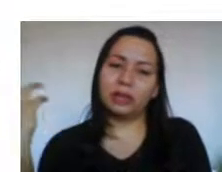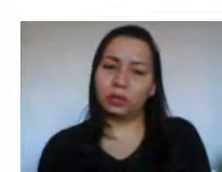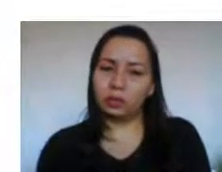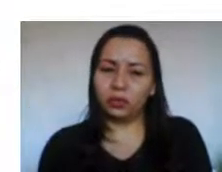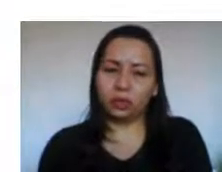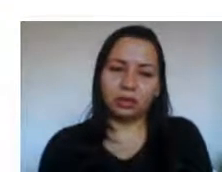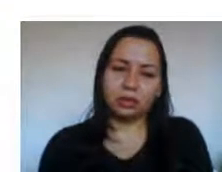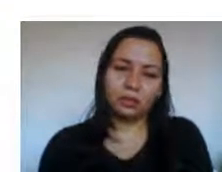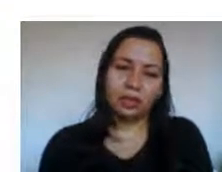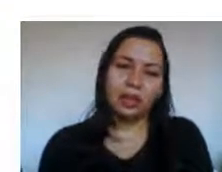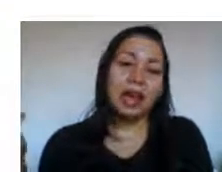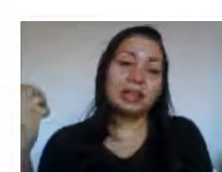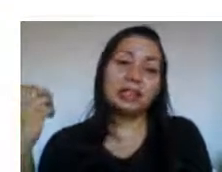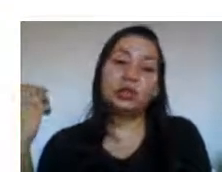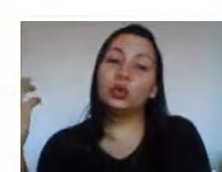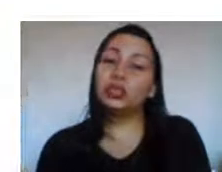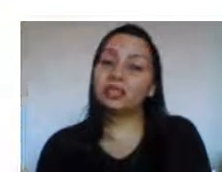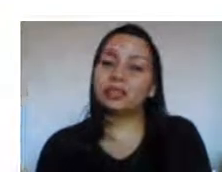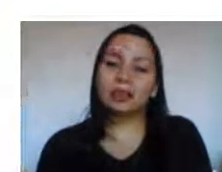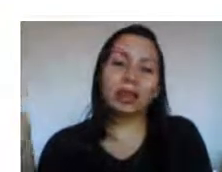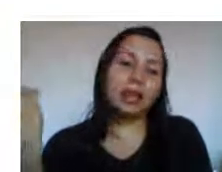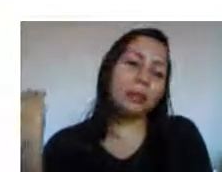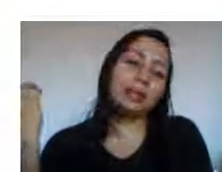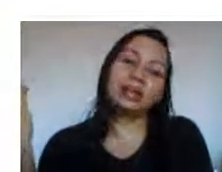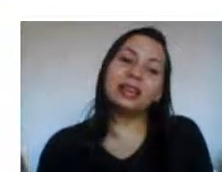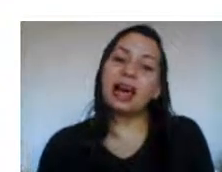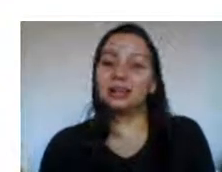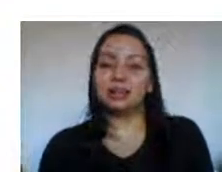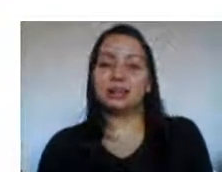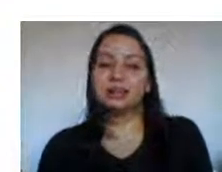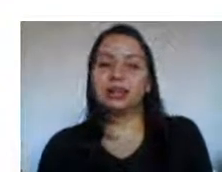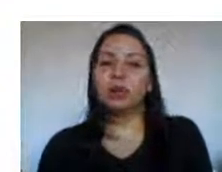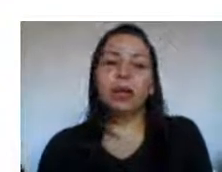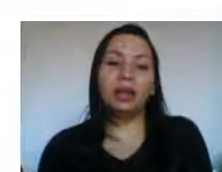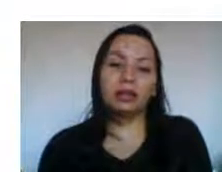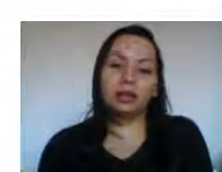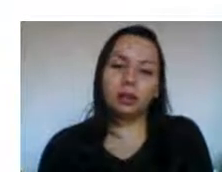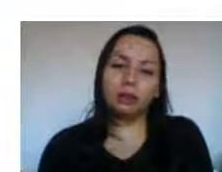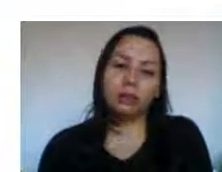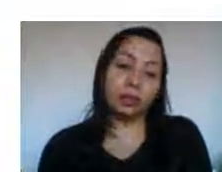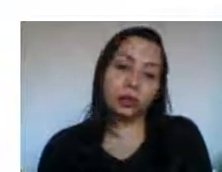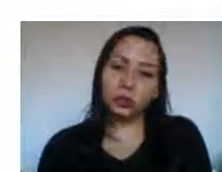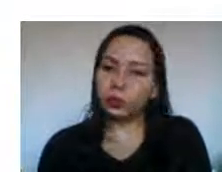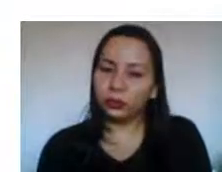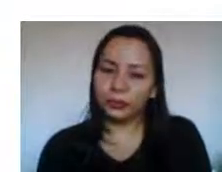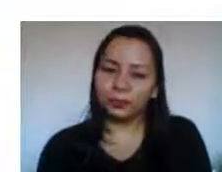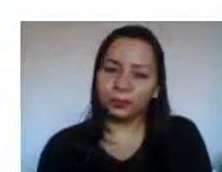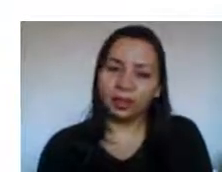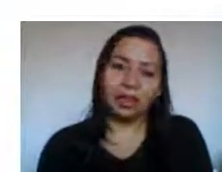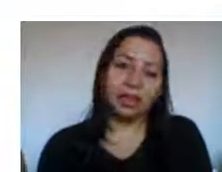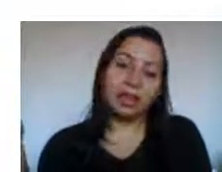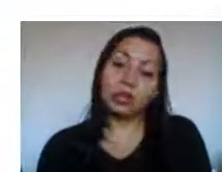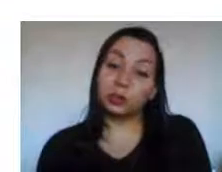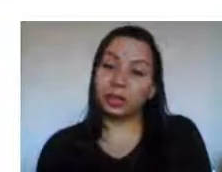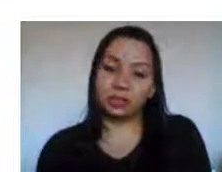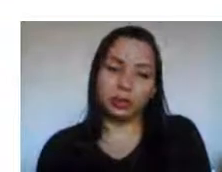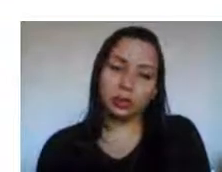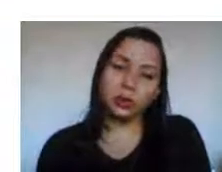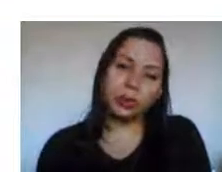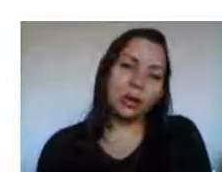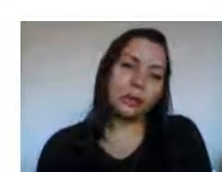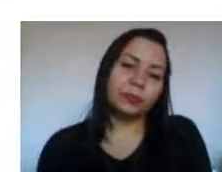para diversos fins. As indústrias que aí emitem gases que aumenta o efeito estufa e causam